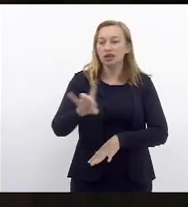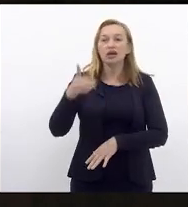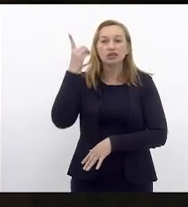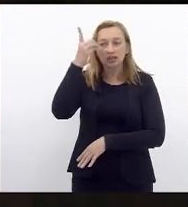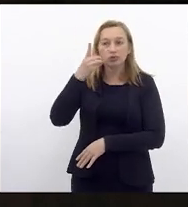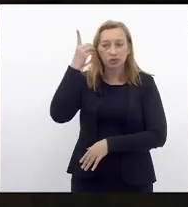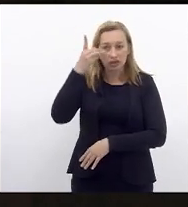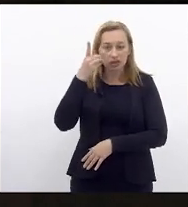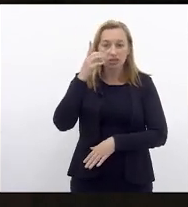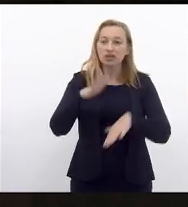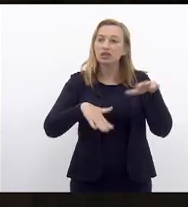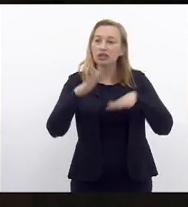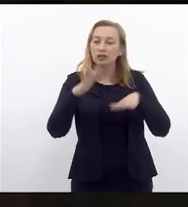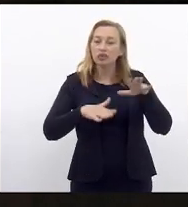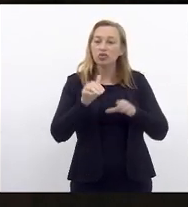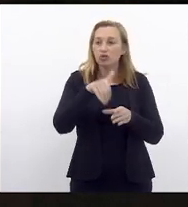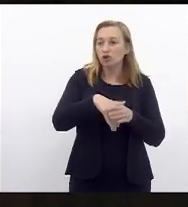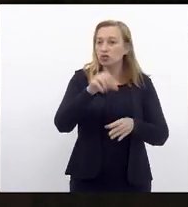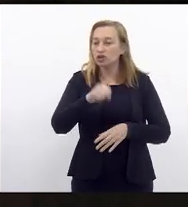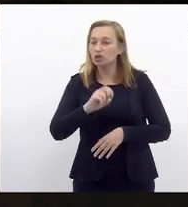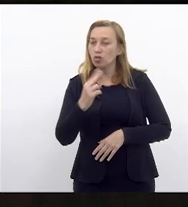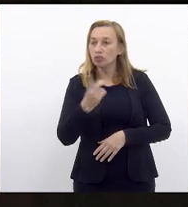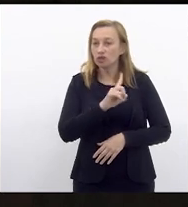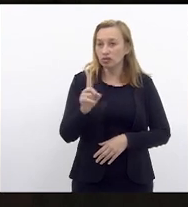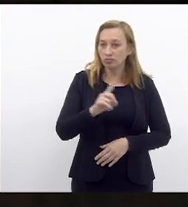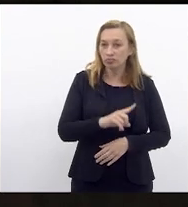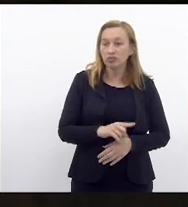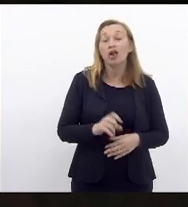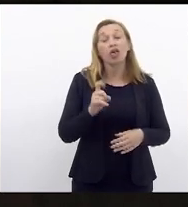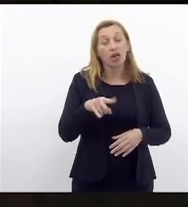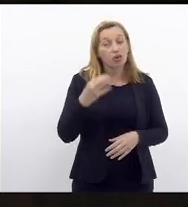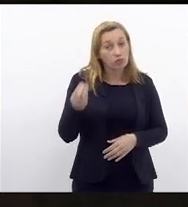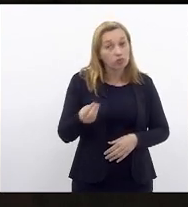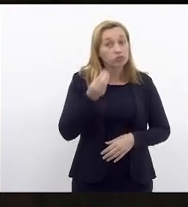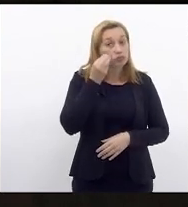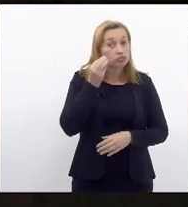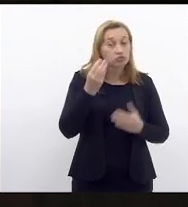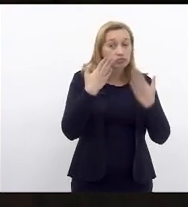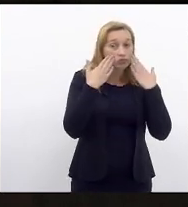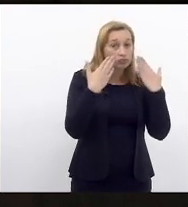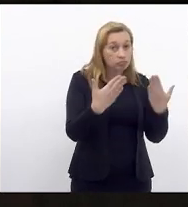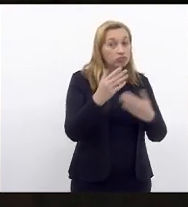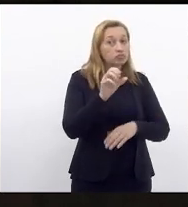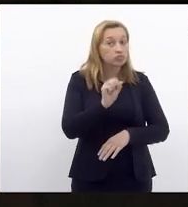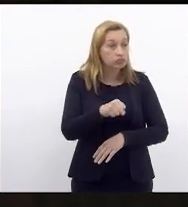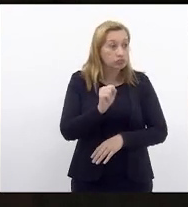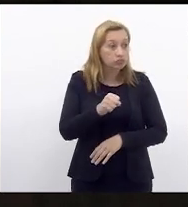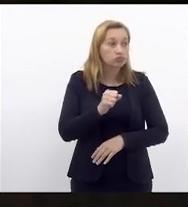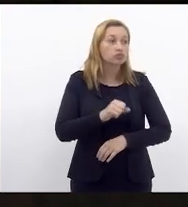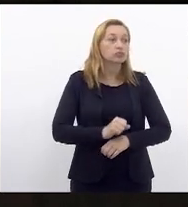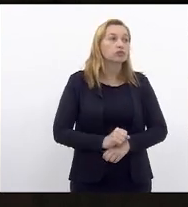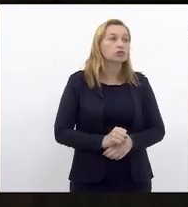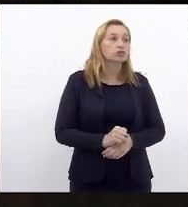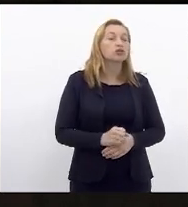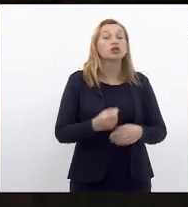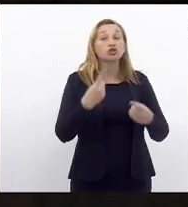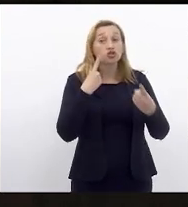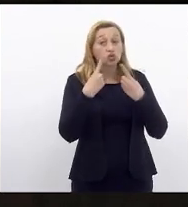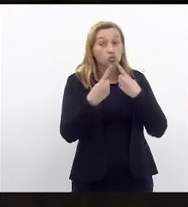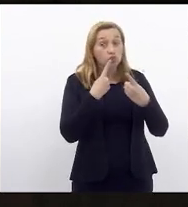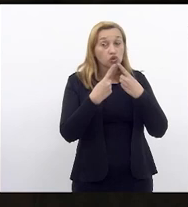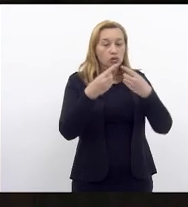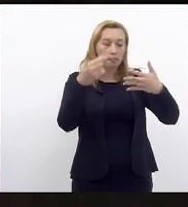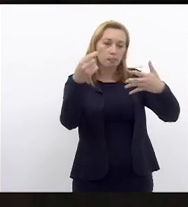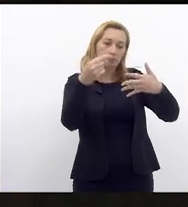e deputada, independente do voto sim ou não. É uma oportunidade de se apresentar, é uma oportunidade de discutir